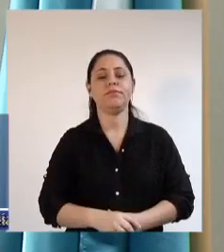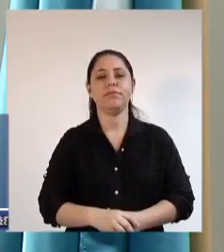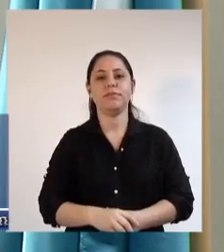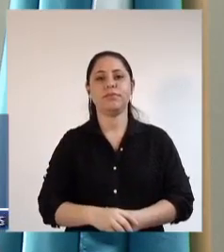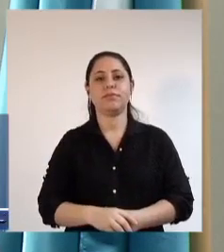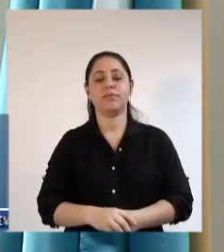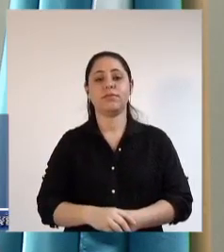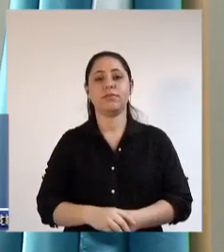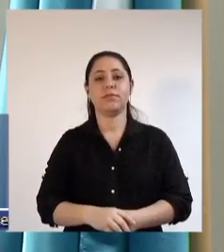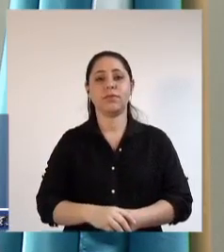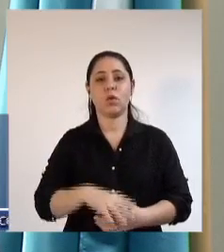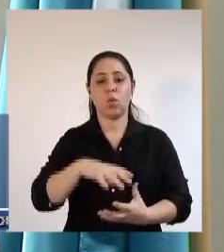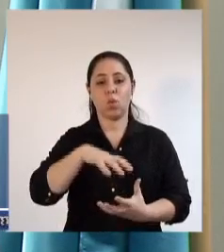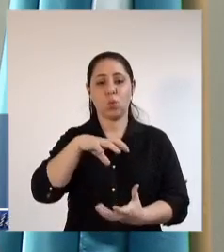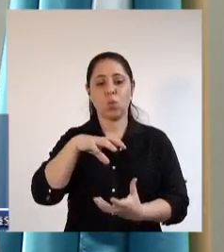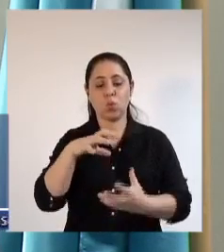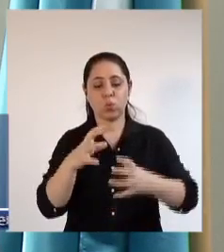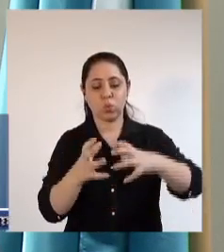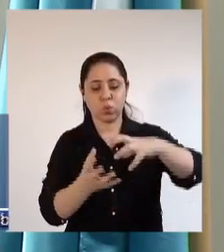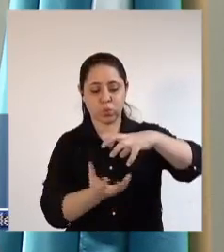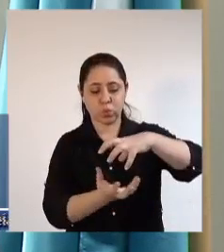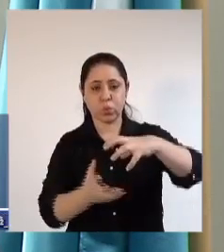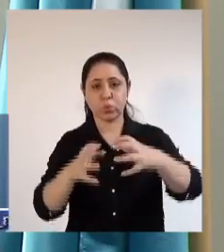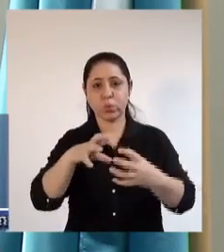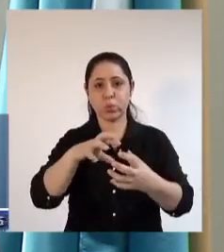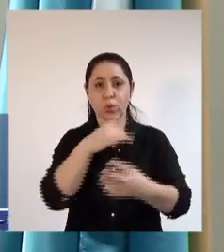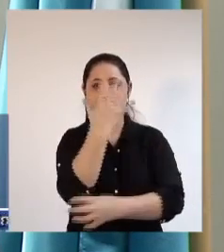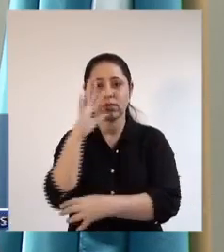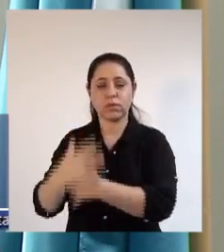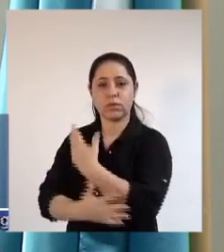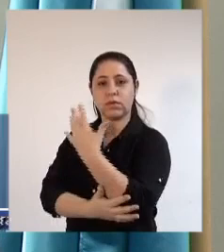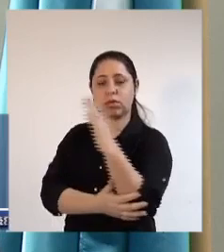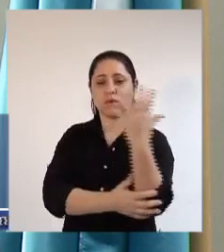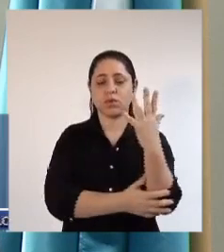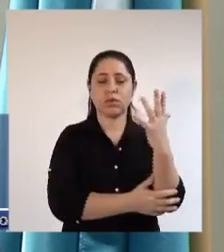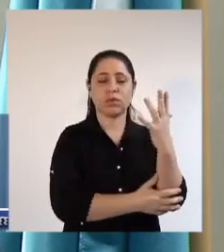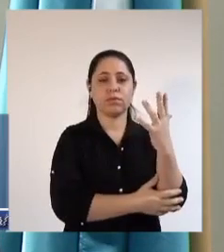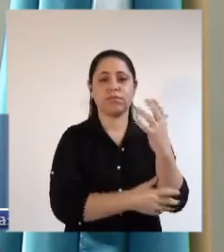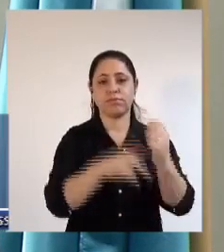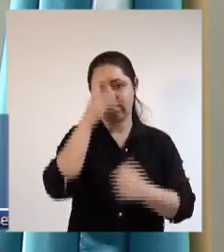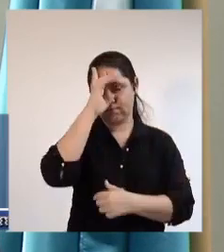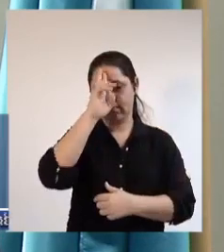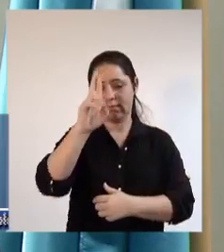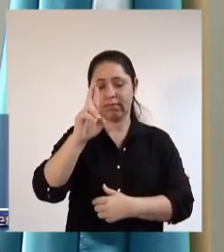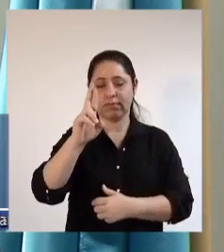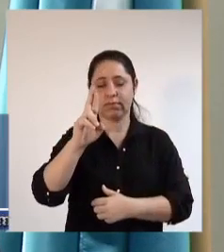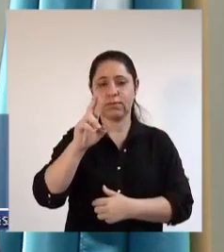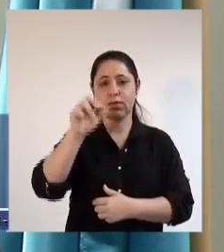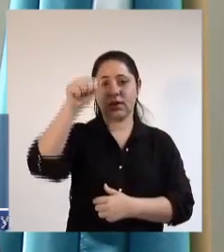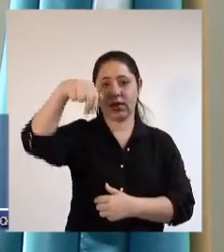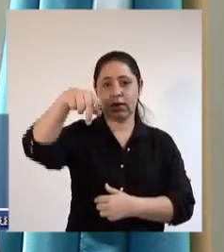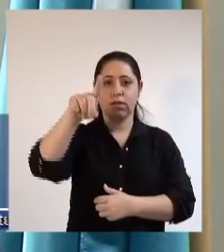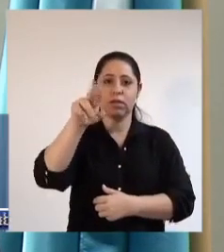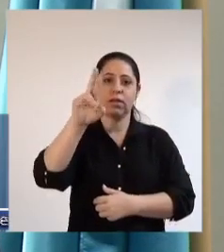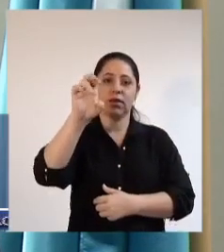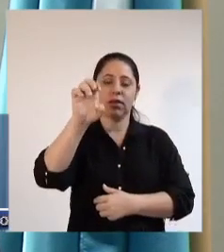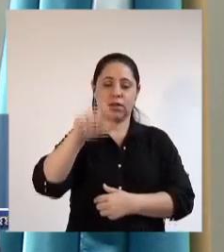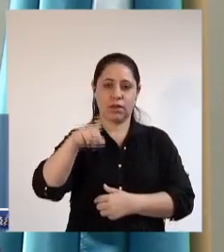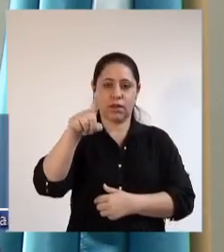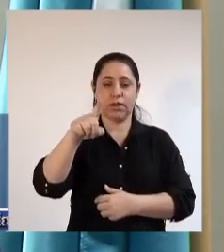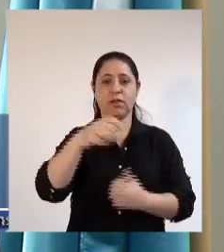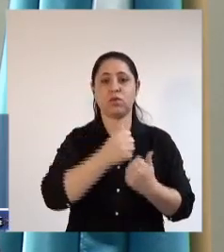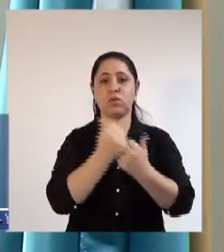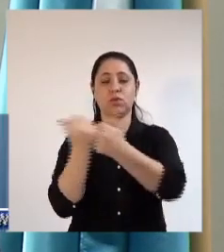ecologia e ação e coach titular andré luiz siqueira suplente do mtur a